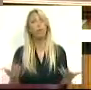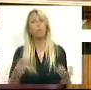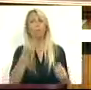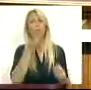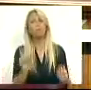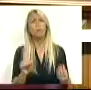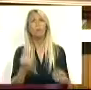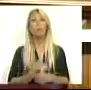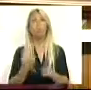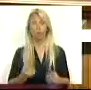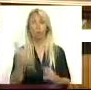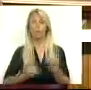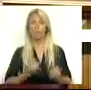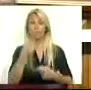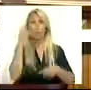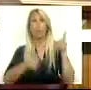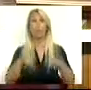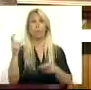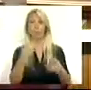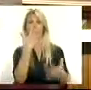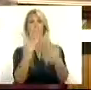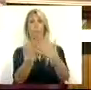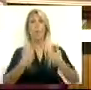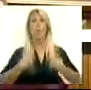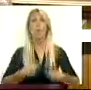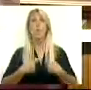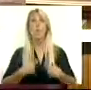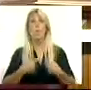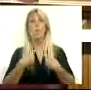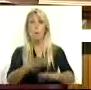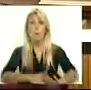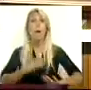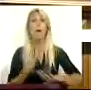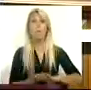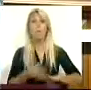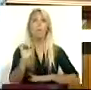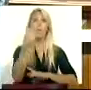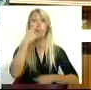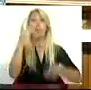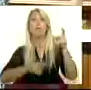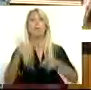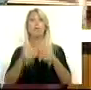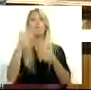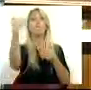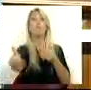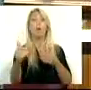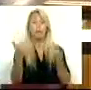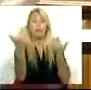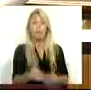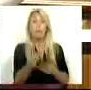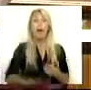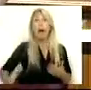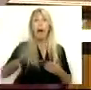populações muitas vezes se veem confrontadas com custos muito mais acrescidos do que aquelas pessoas que estão para fora do limite da